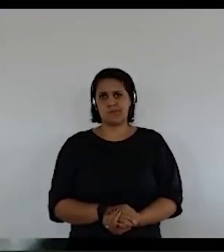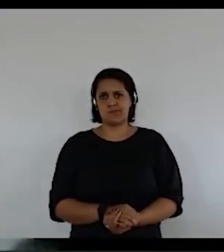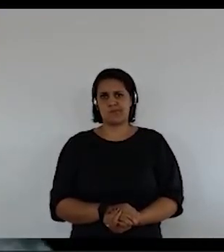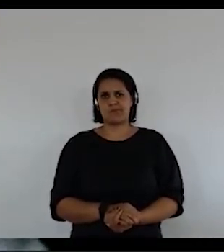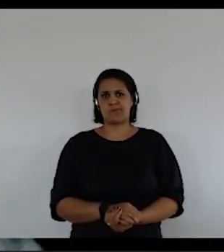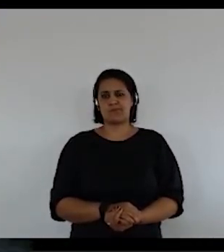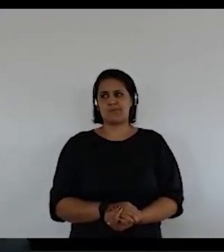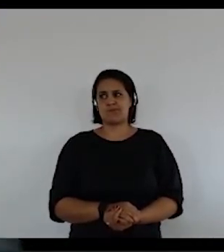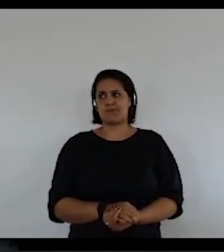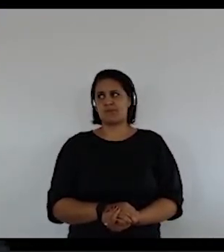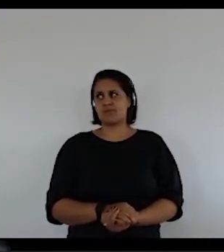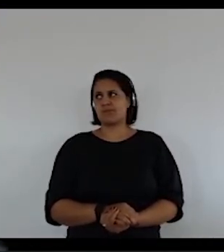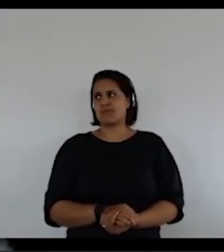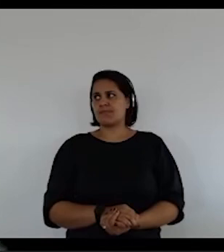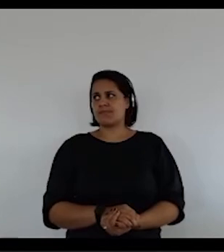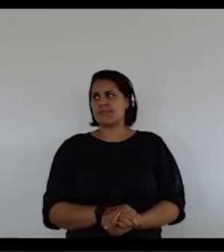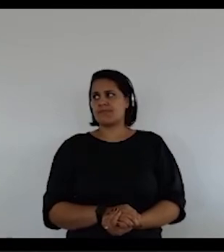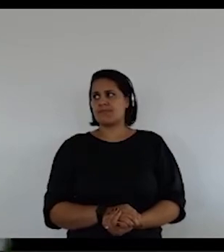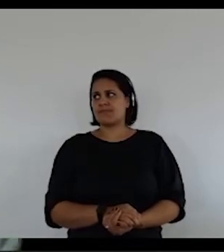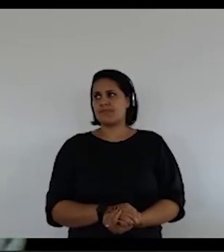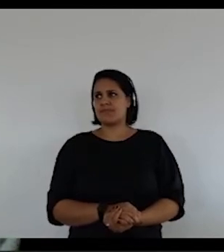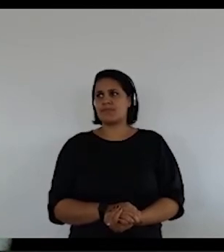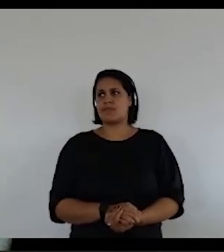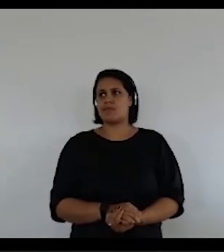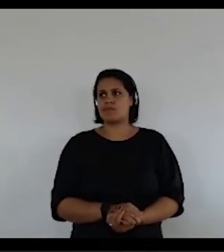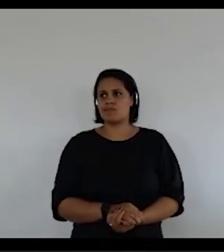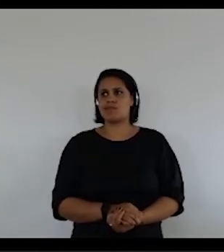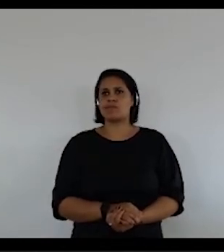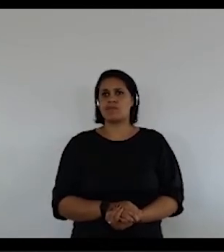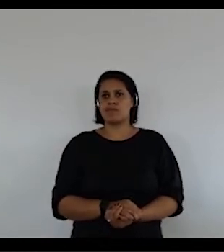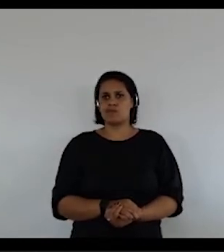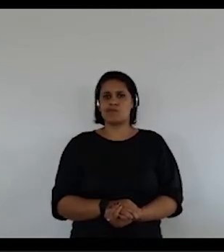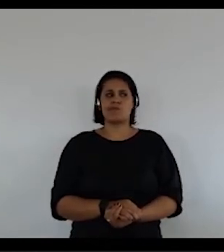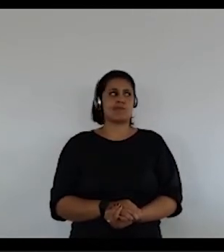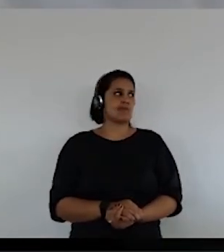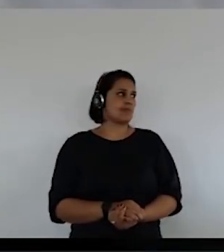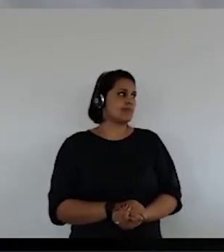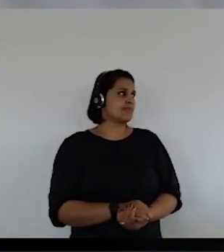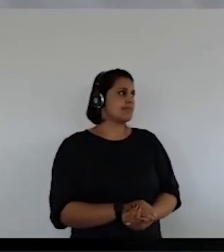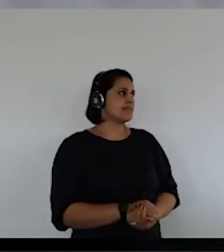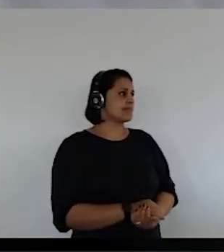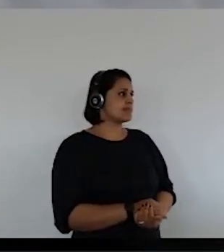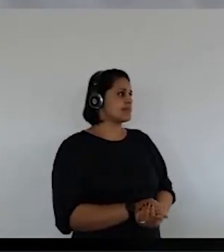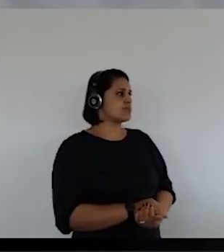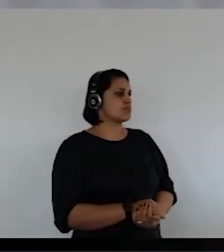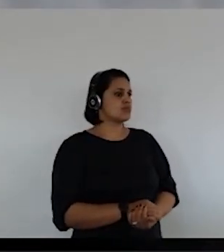Há muitos temas para falar, temos pouco tempo.